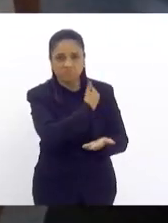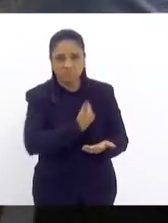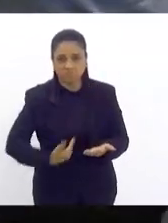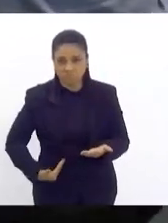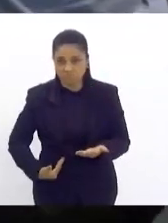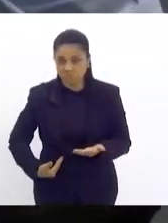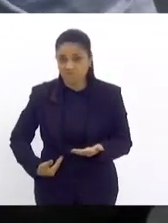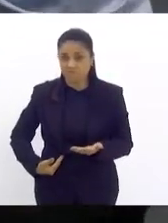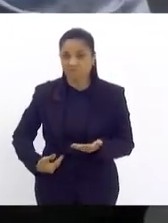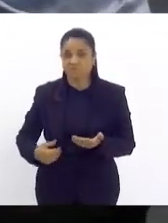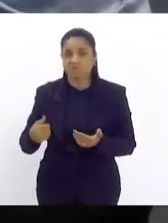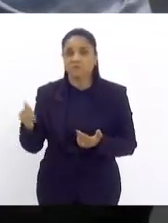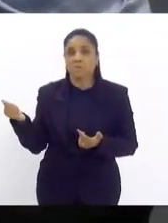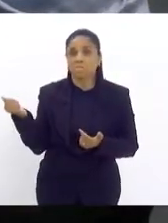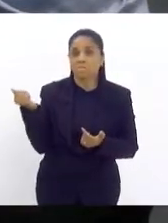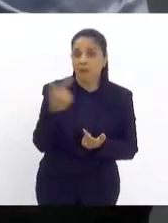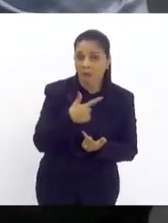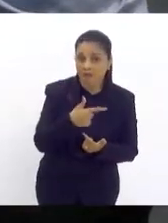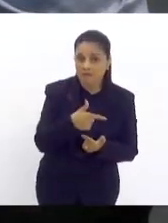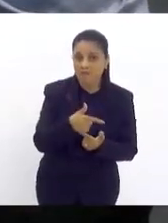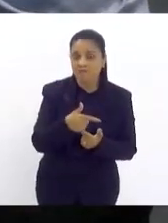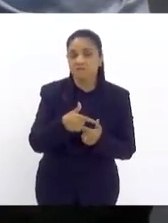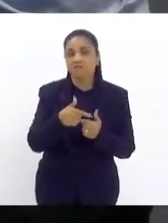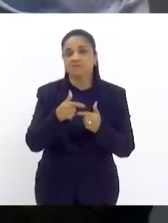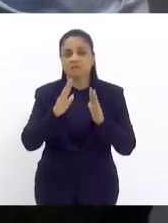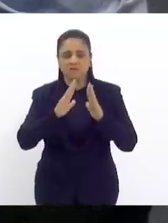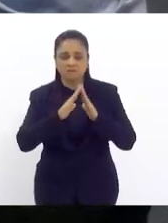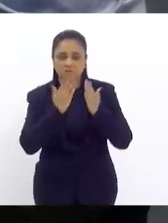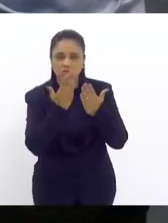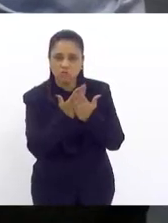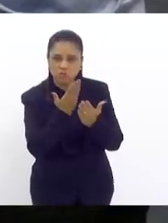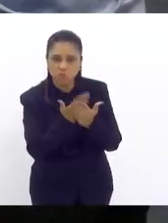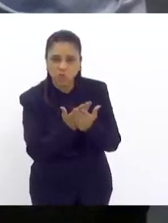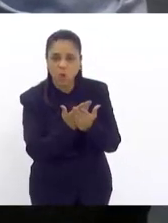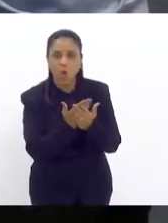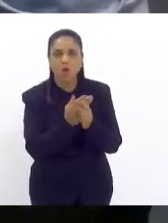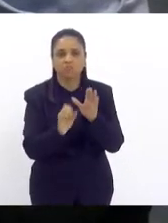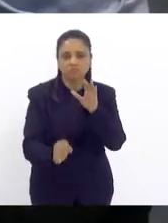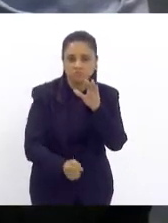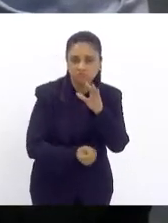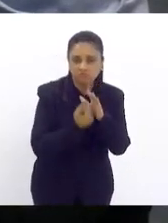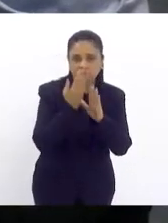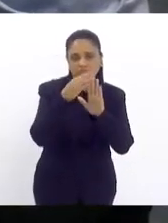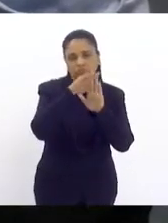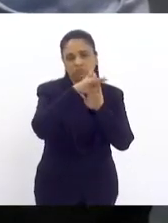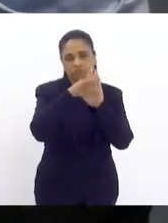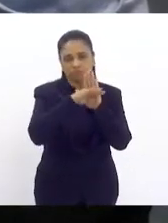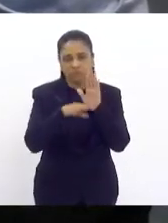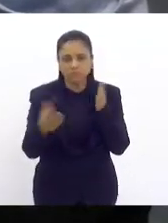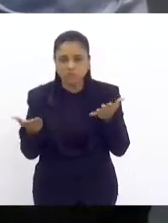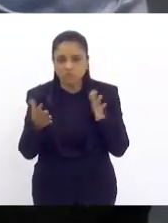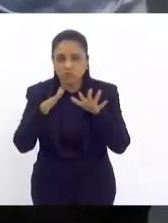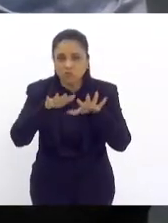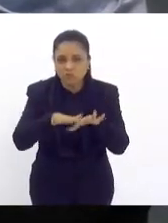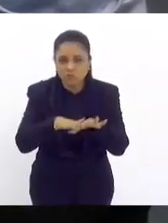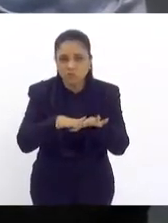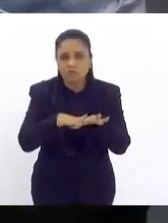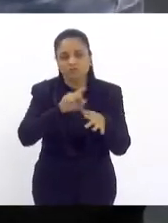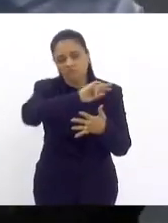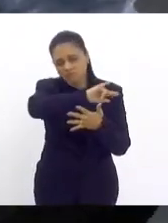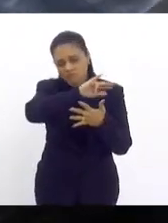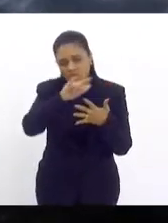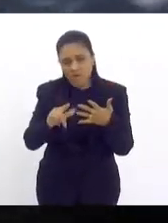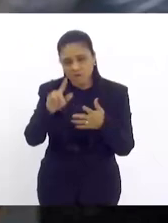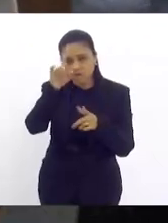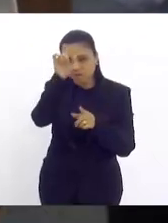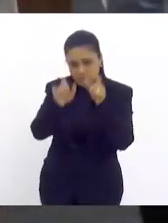ponto de vista do aparelhamento das escolas do ponto de vista da criação de programas de inclusão para diversas